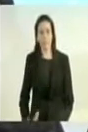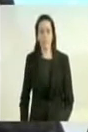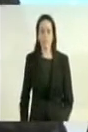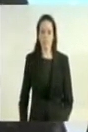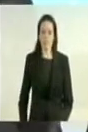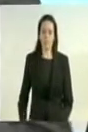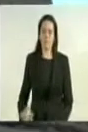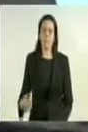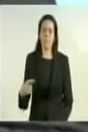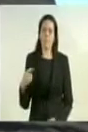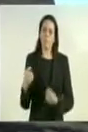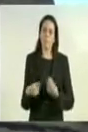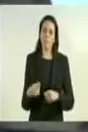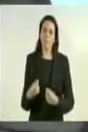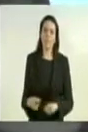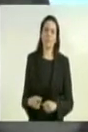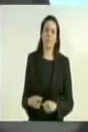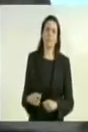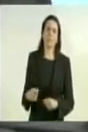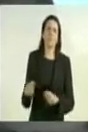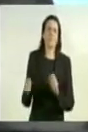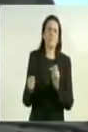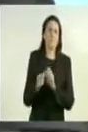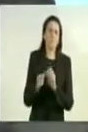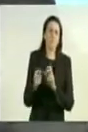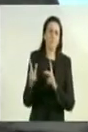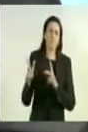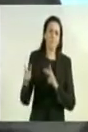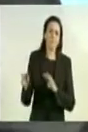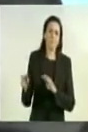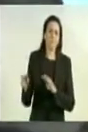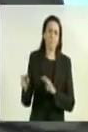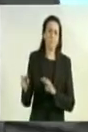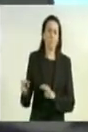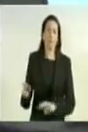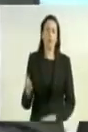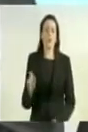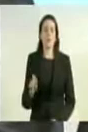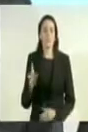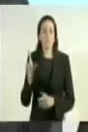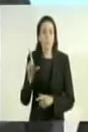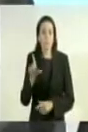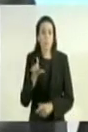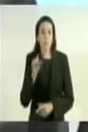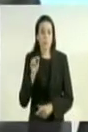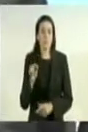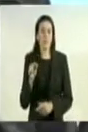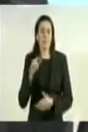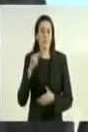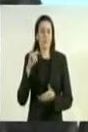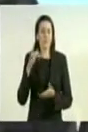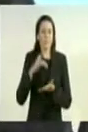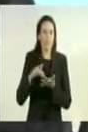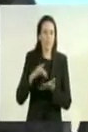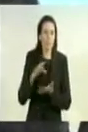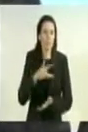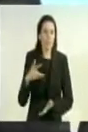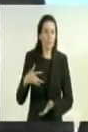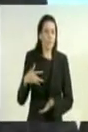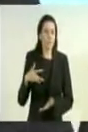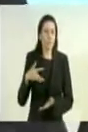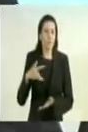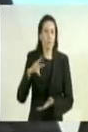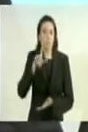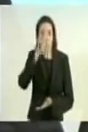fez. Escolher para dirigir saúde, profissional da saúde. Escolher para determinadas áreas a pessoa que realmente é